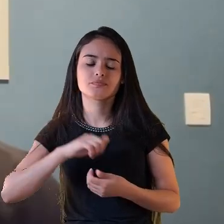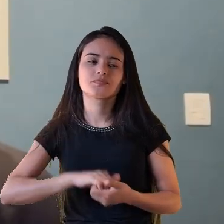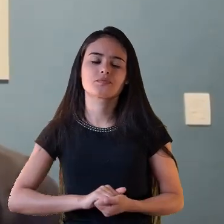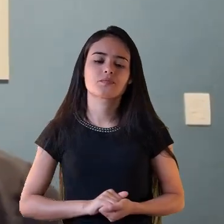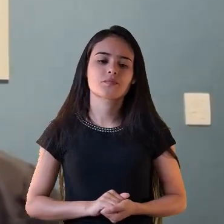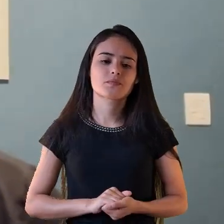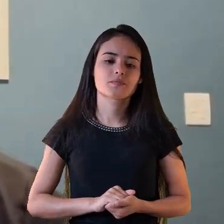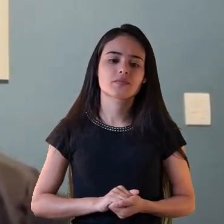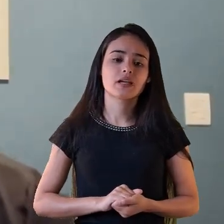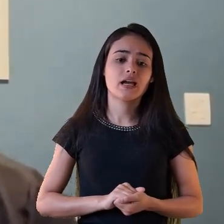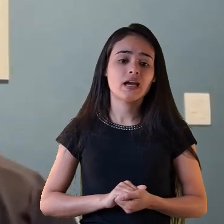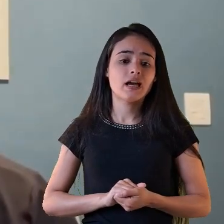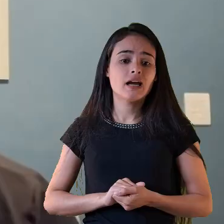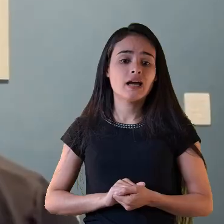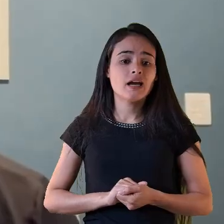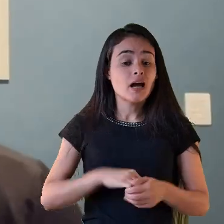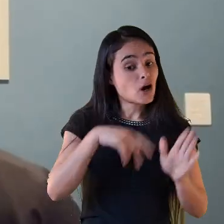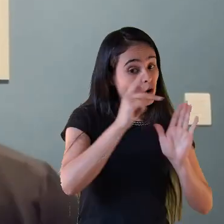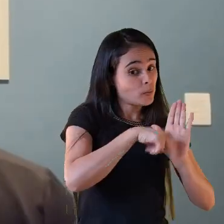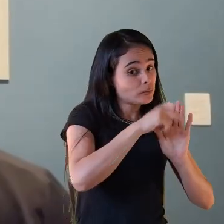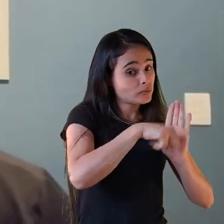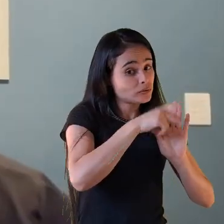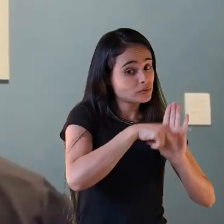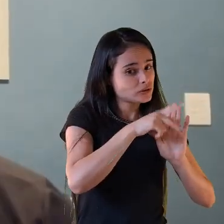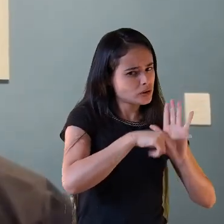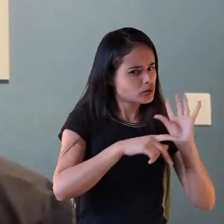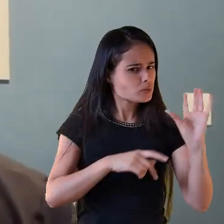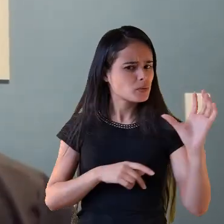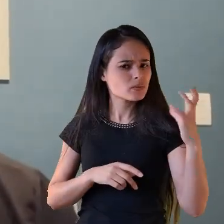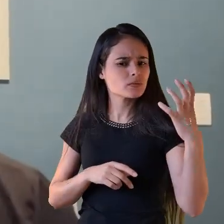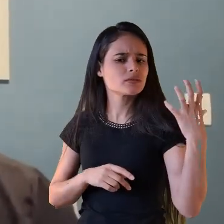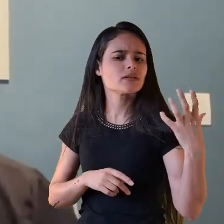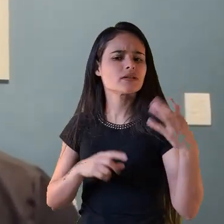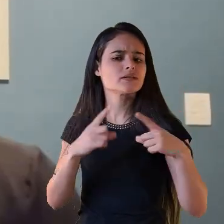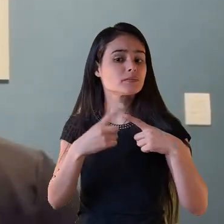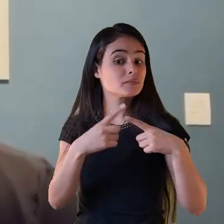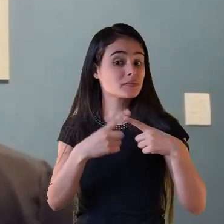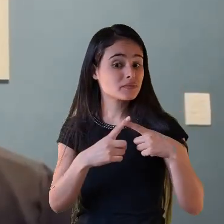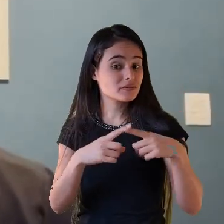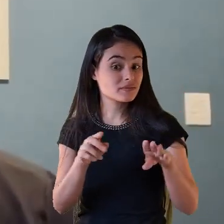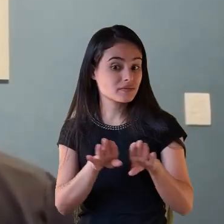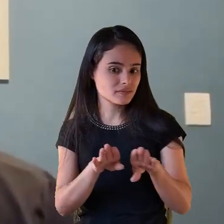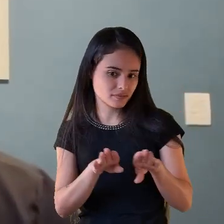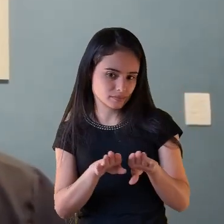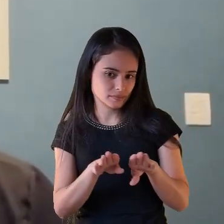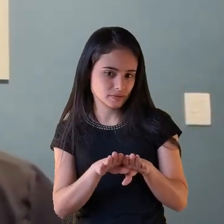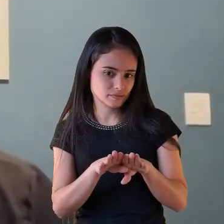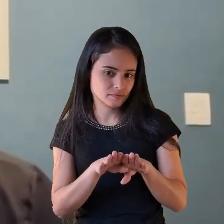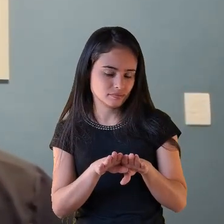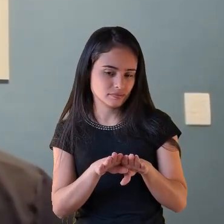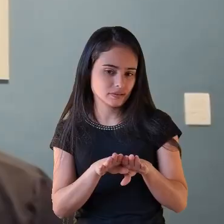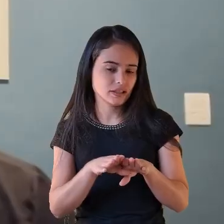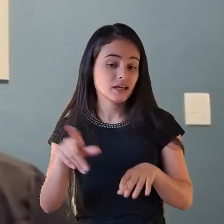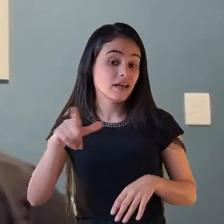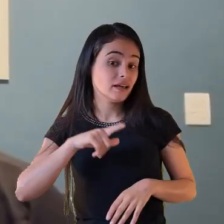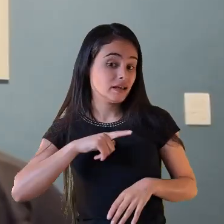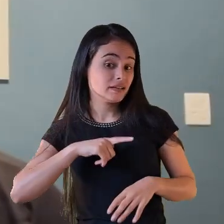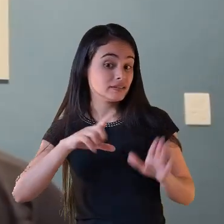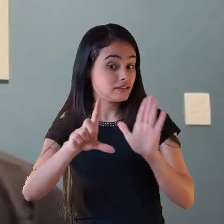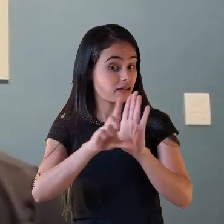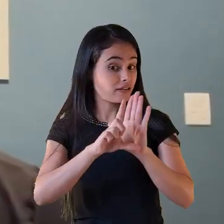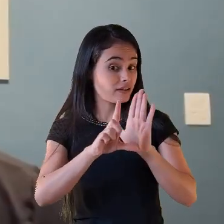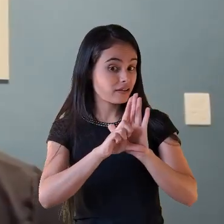não fosse pelas políticas de ação afirmativa, pelas leis de cotas. O Projeto Quirino bebe muito desse conhecimento incrível que foi